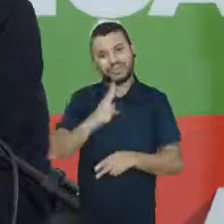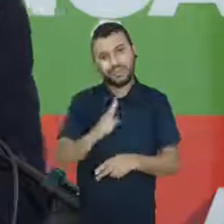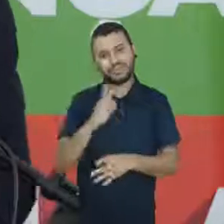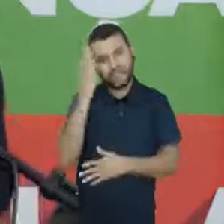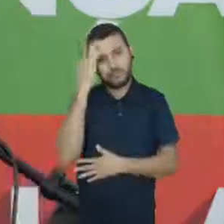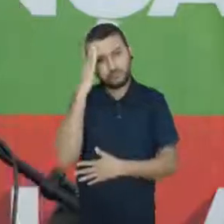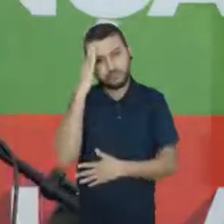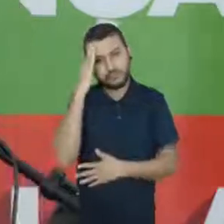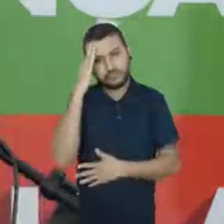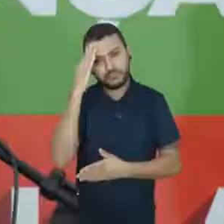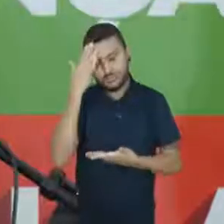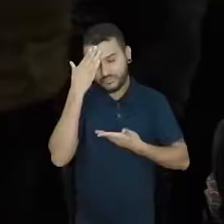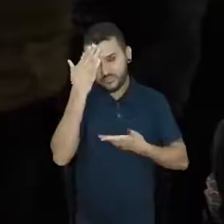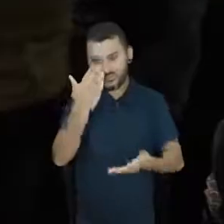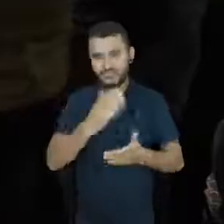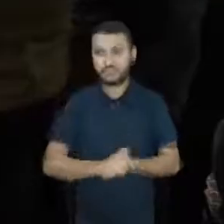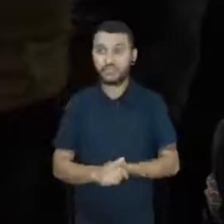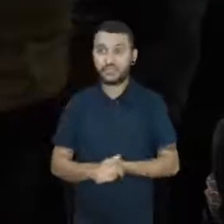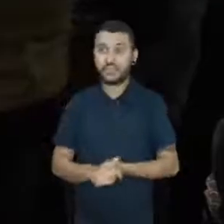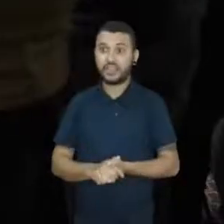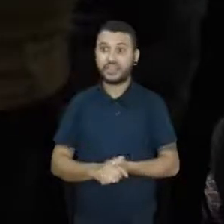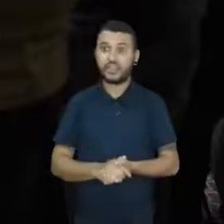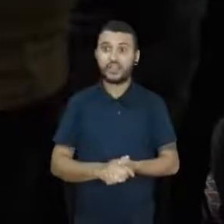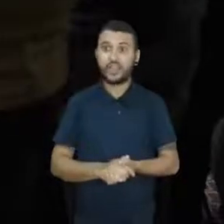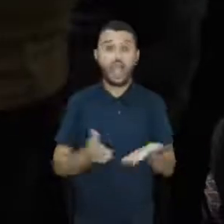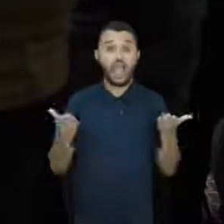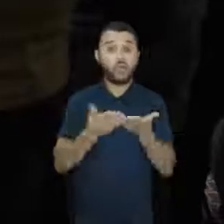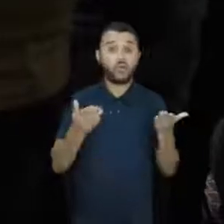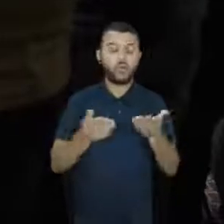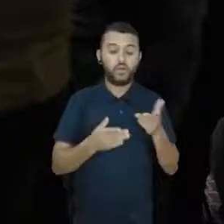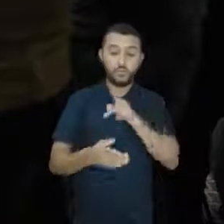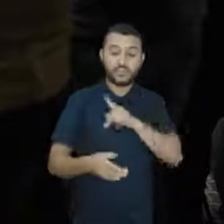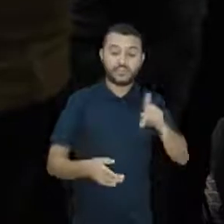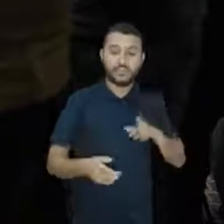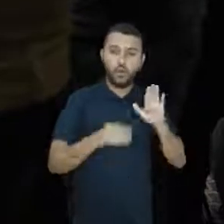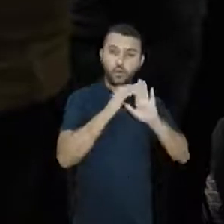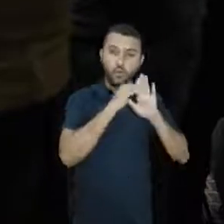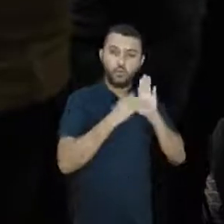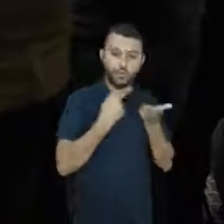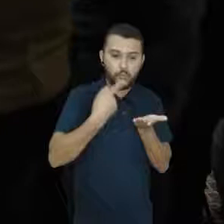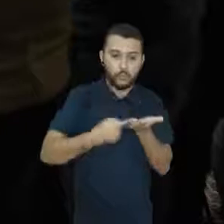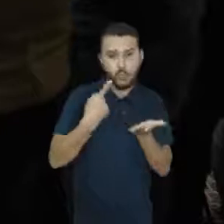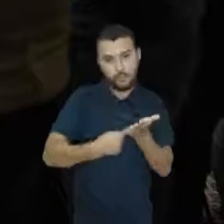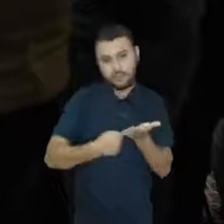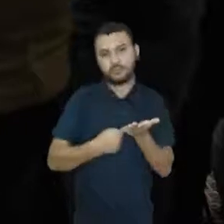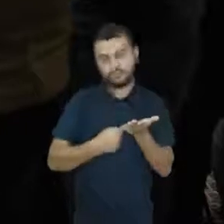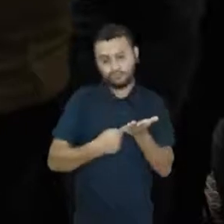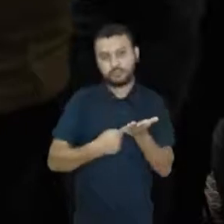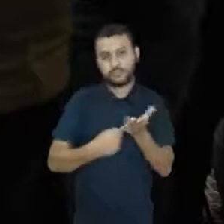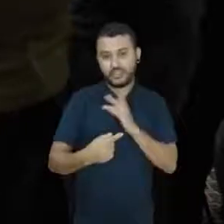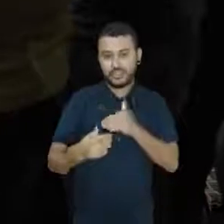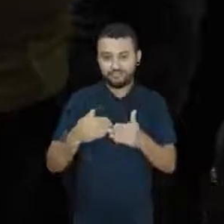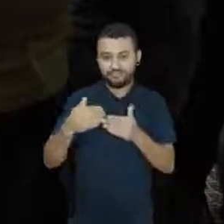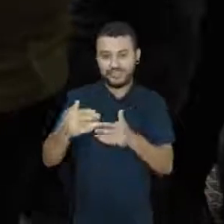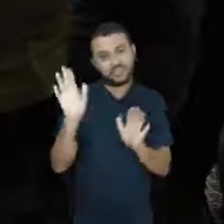Obrigado, pessoal. O presidente tem uma agenda na sequência. Ele vai ter que sair. Desculpa.